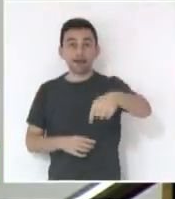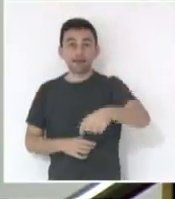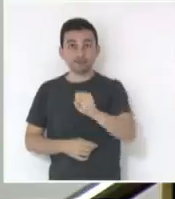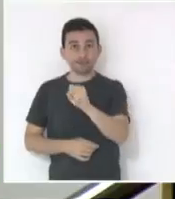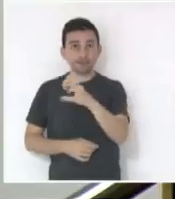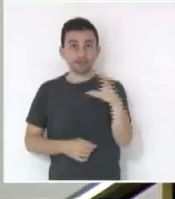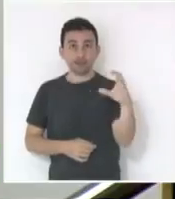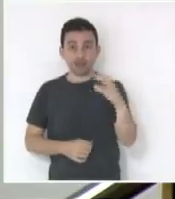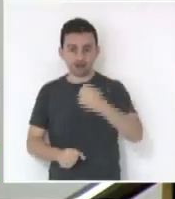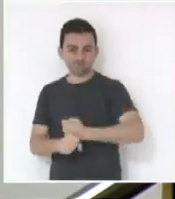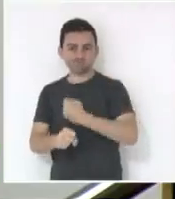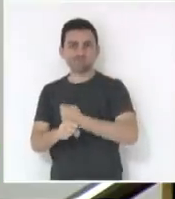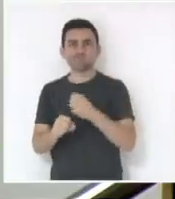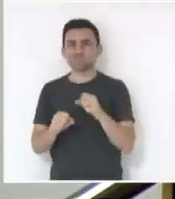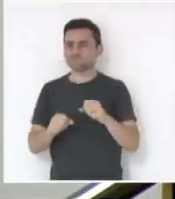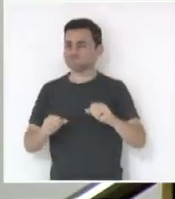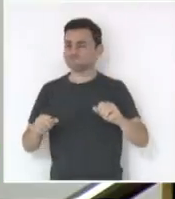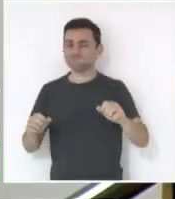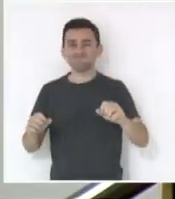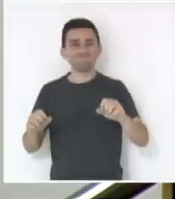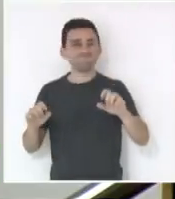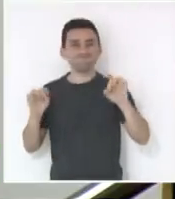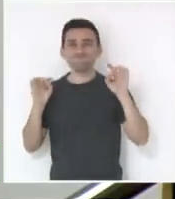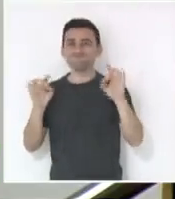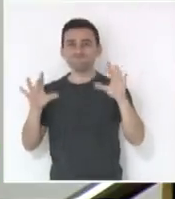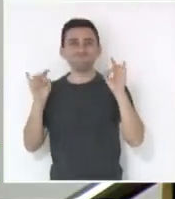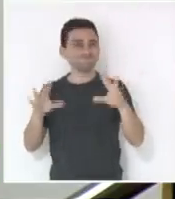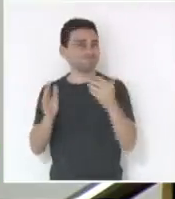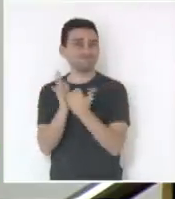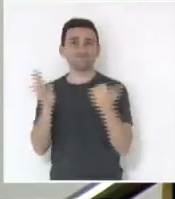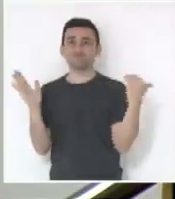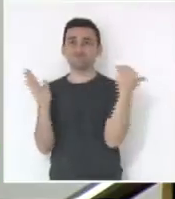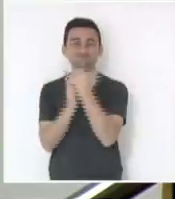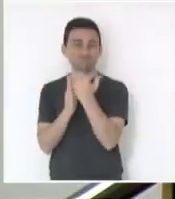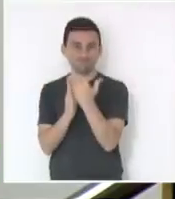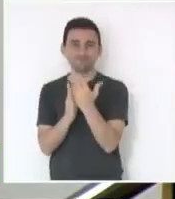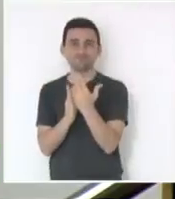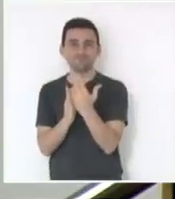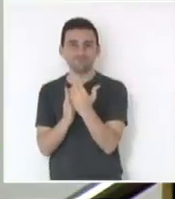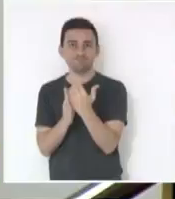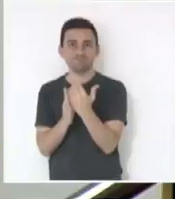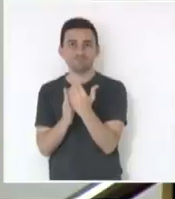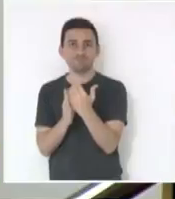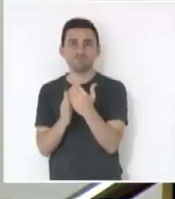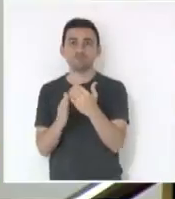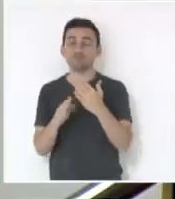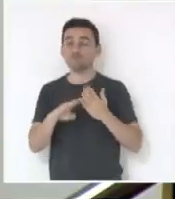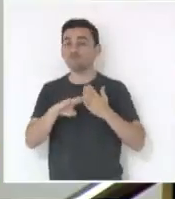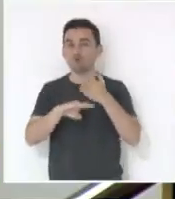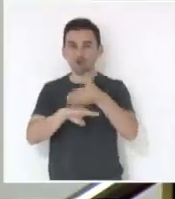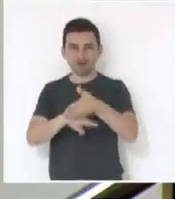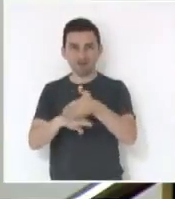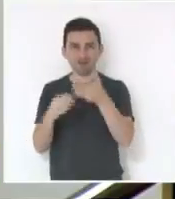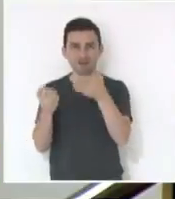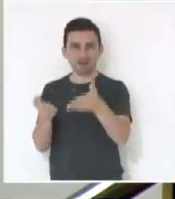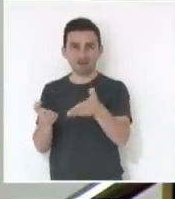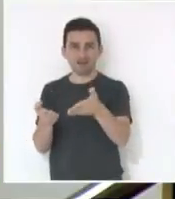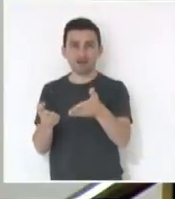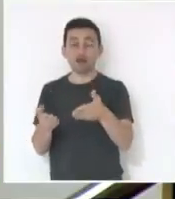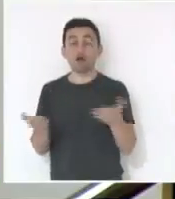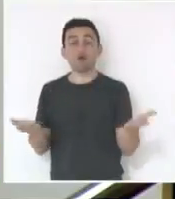obra fenomenal. Se alguém for na Casa Civil, vocês vão ficar de boca aberta o que existe aqui em Santa Catarina,